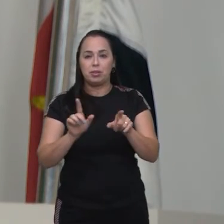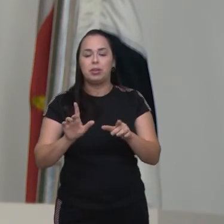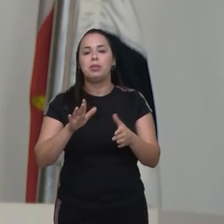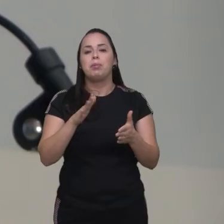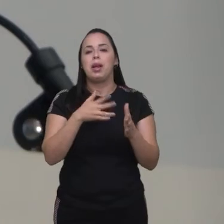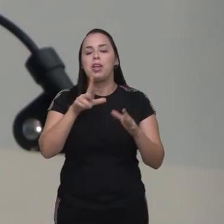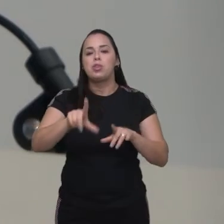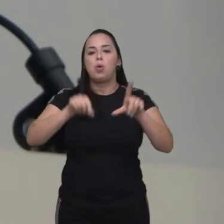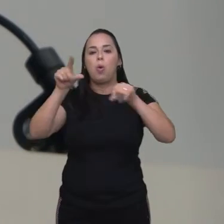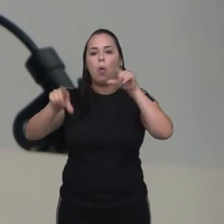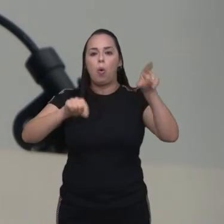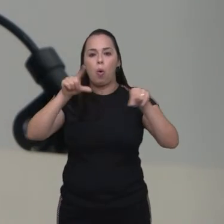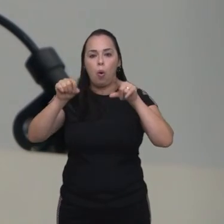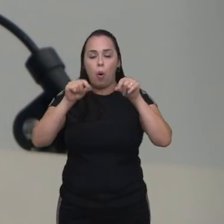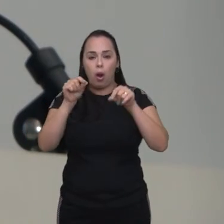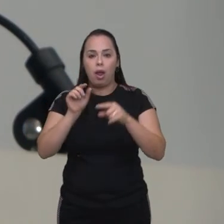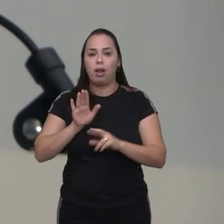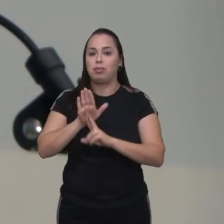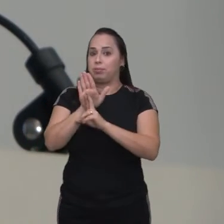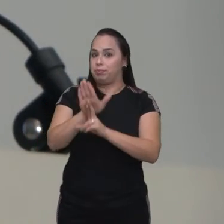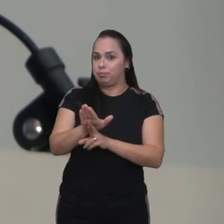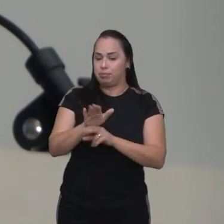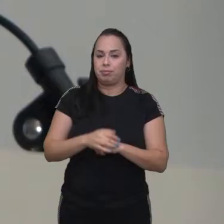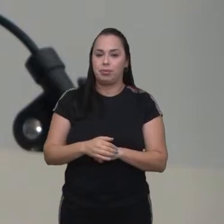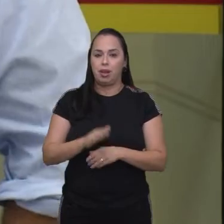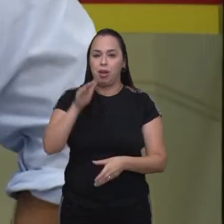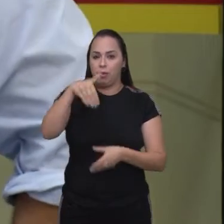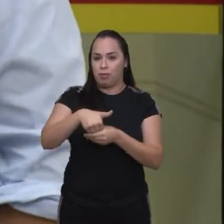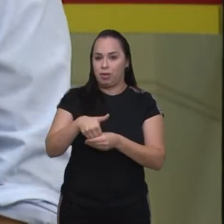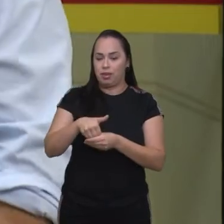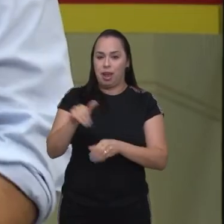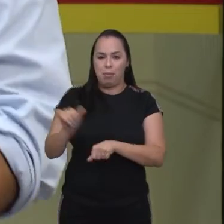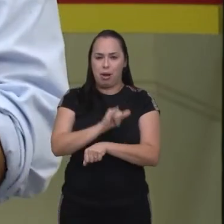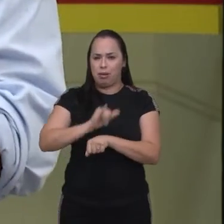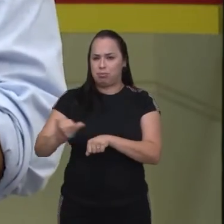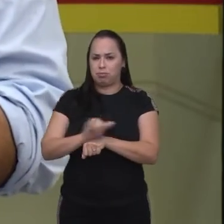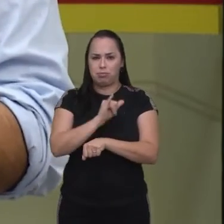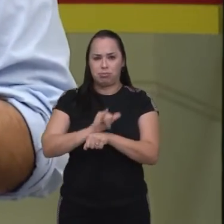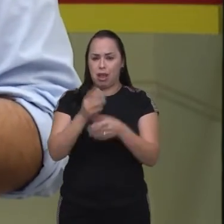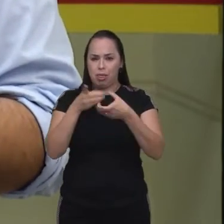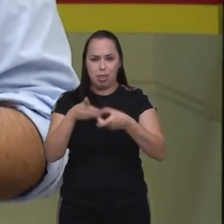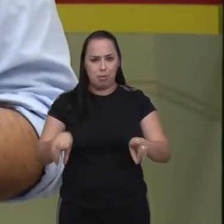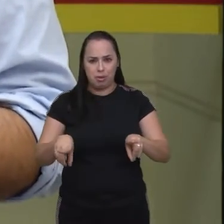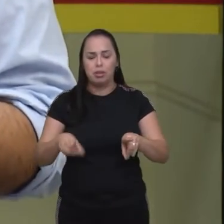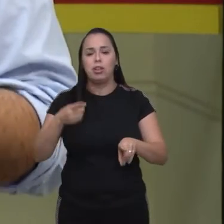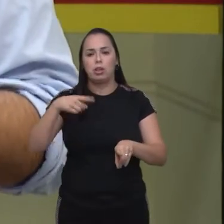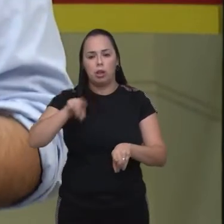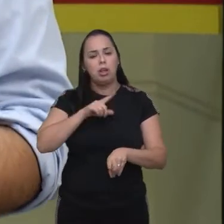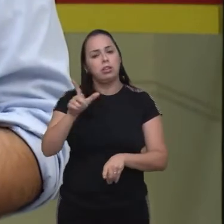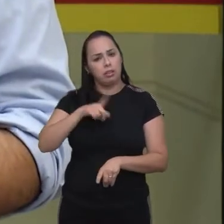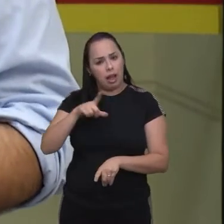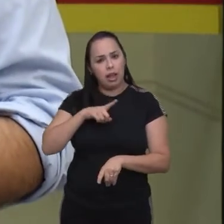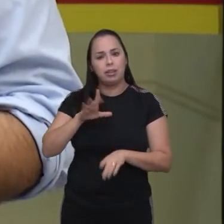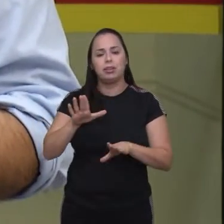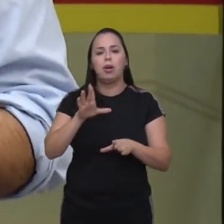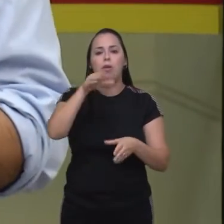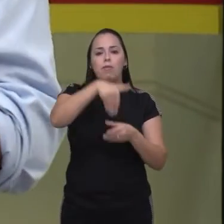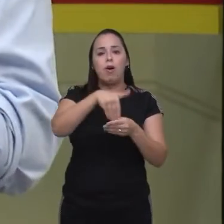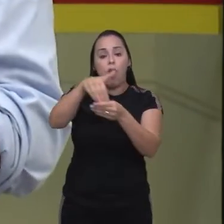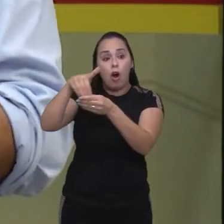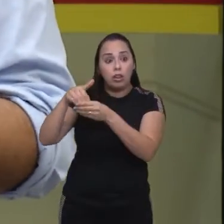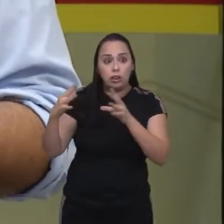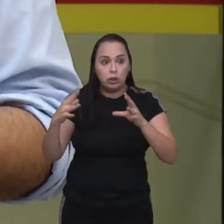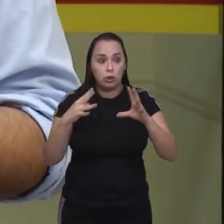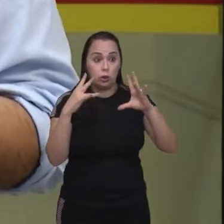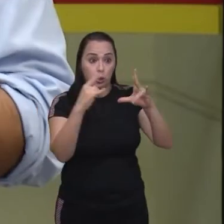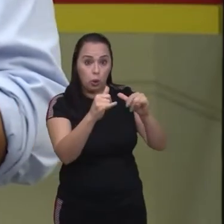processo eleitoral para a escolha dos nossos representantes. O voto é uma das ferramentas mais democráticas que nós temos. Eu falo que o